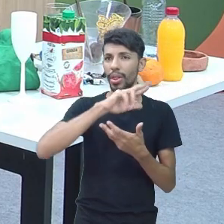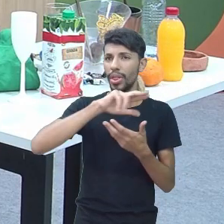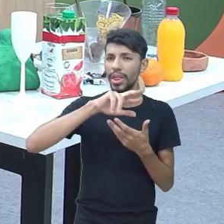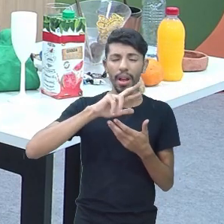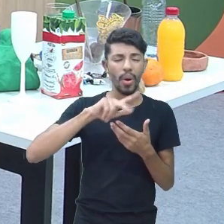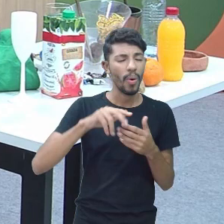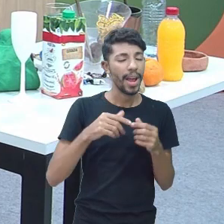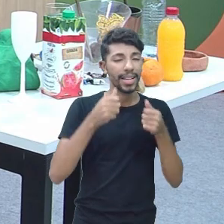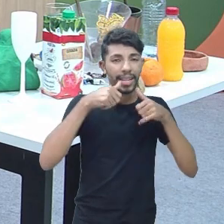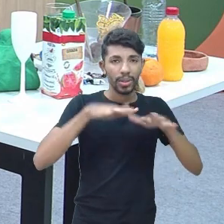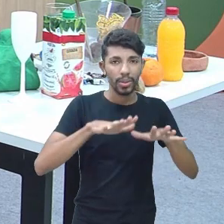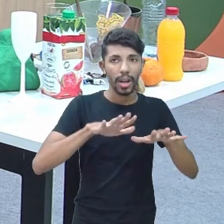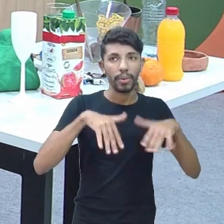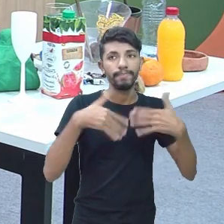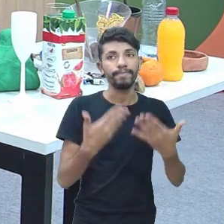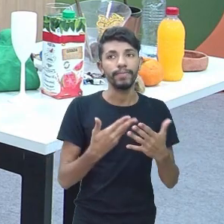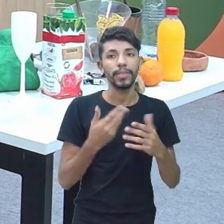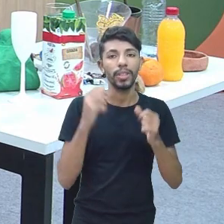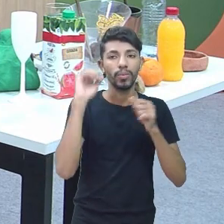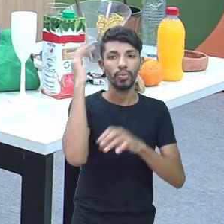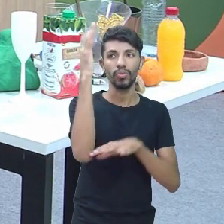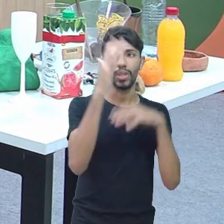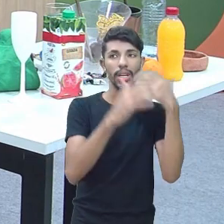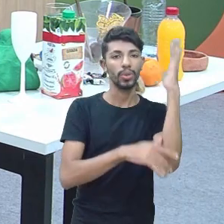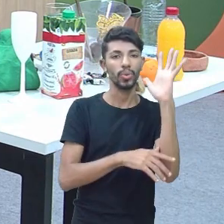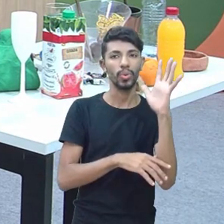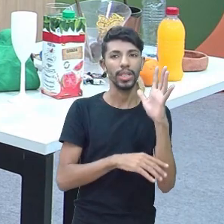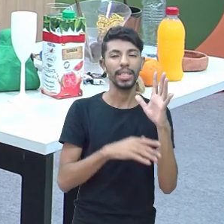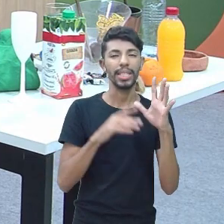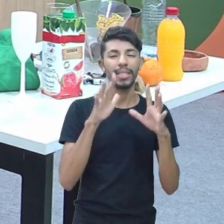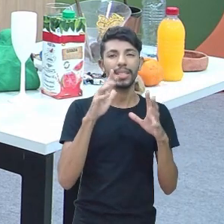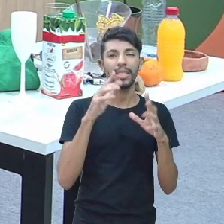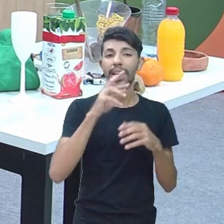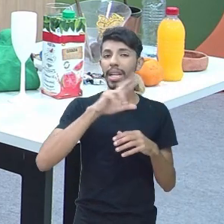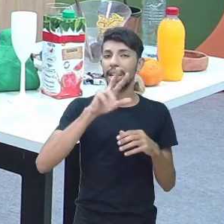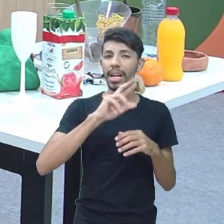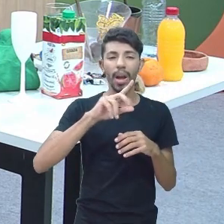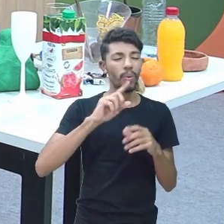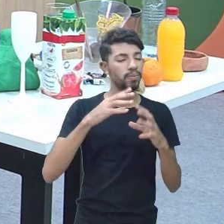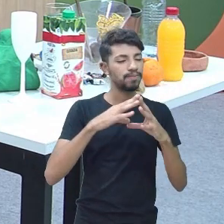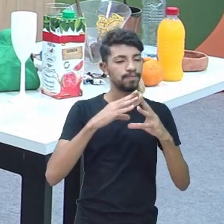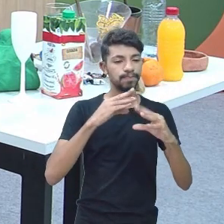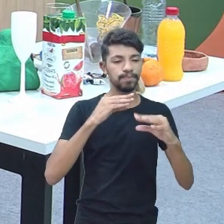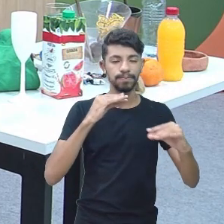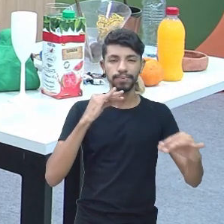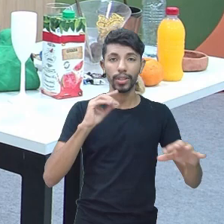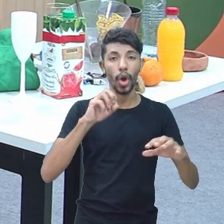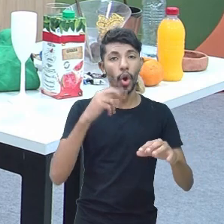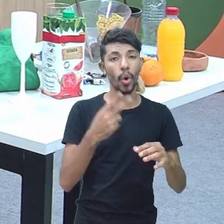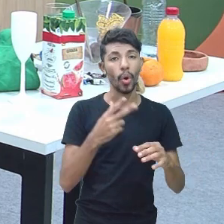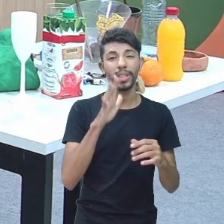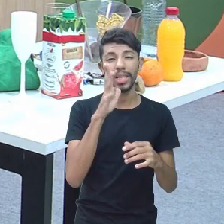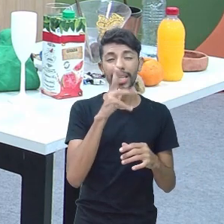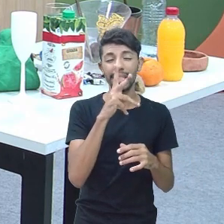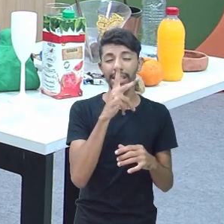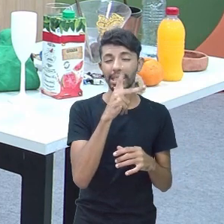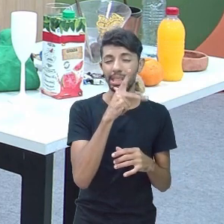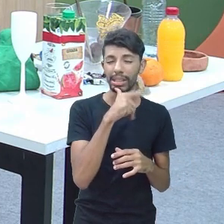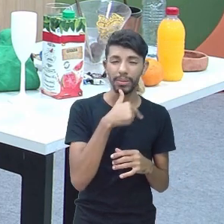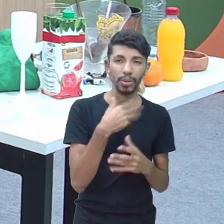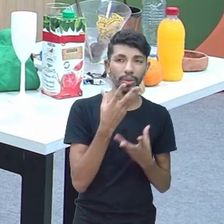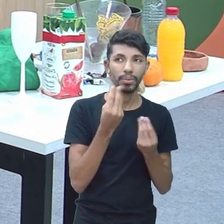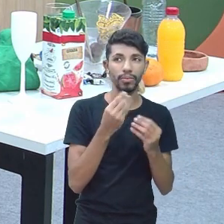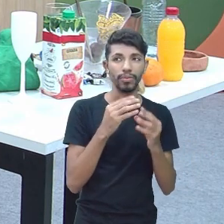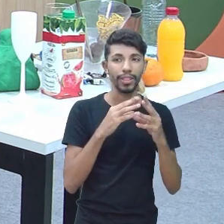a natureza não decompõe ou então demora muitos e muitos anos para decompor. Gente, a